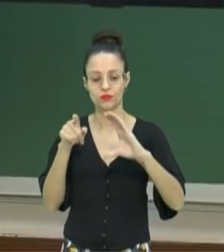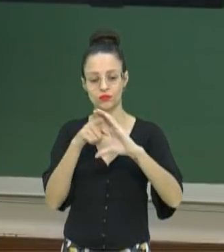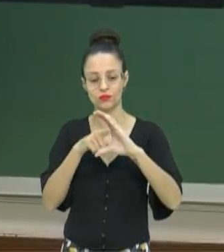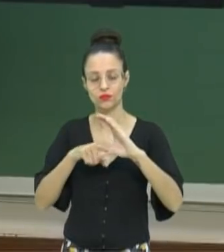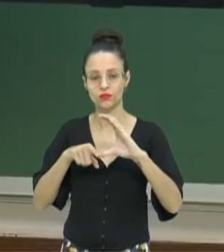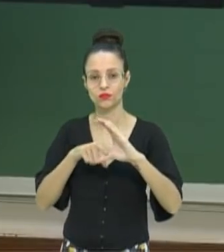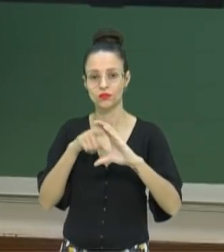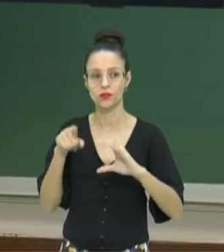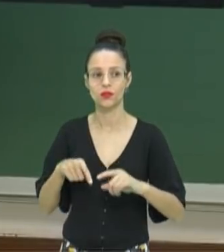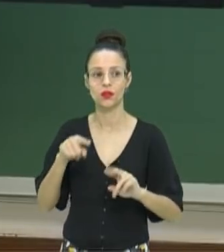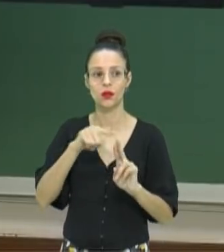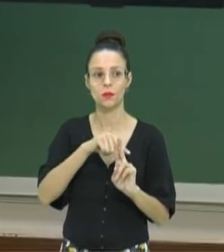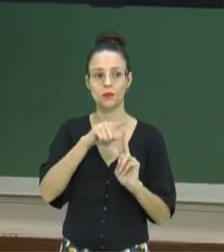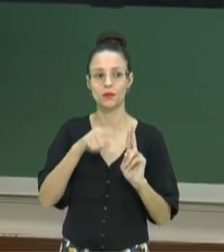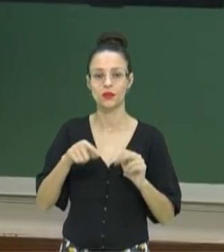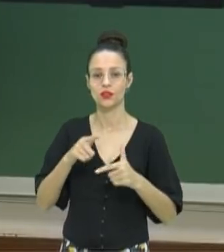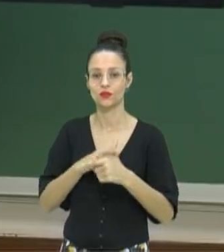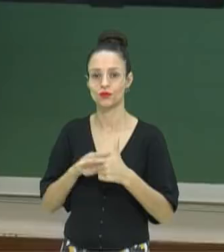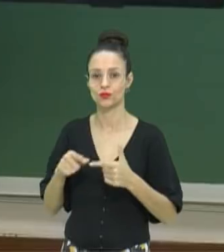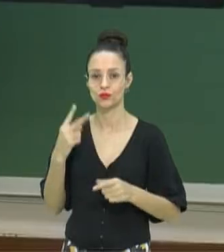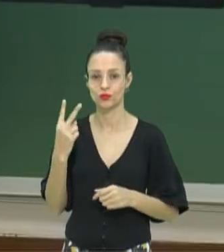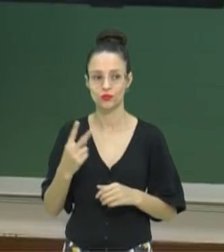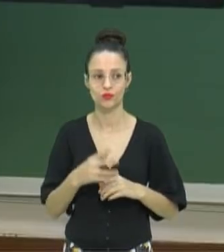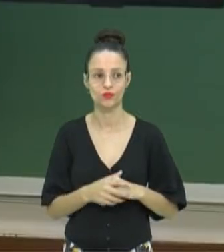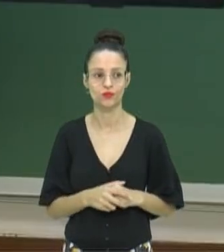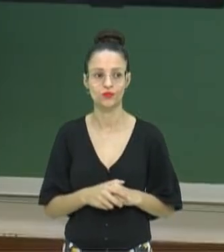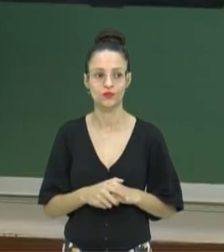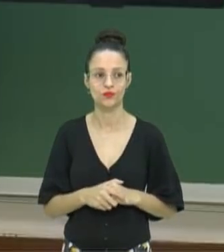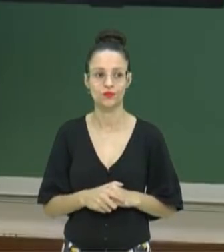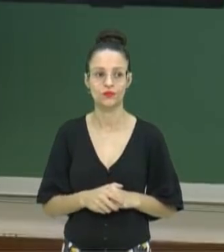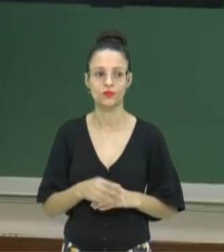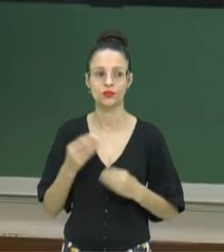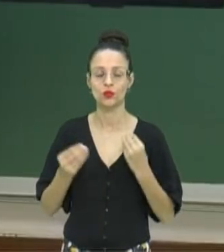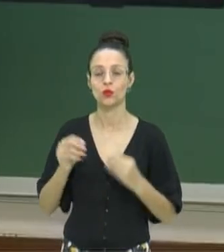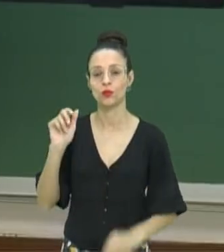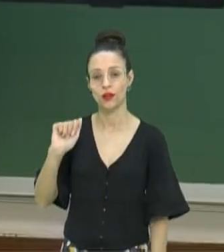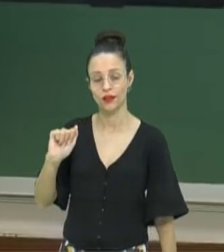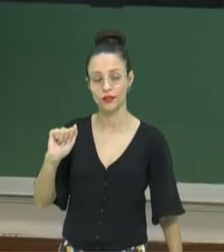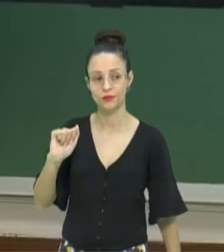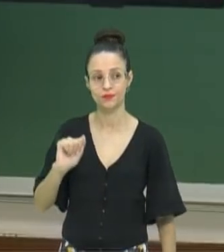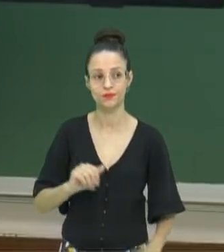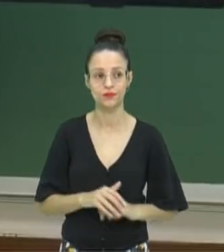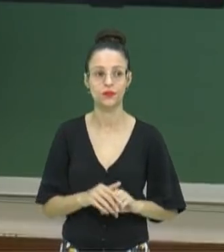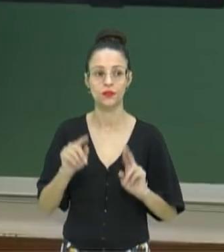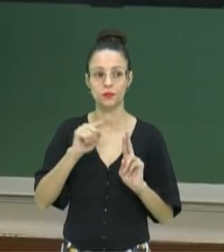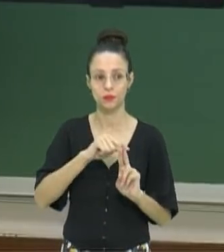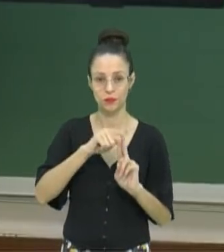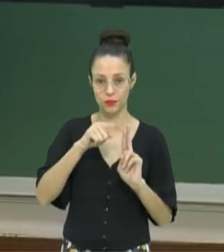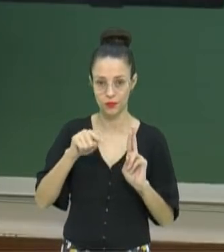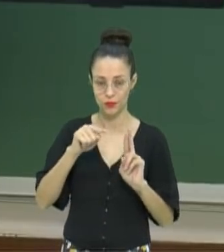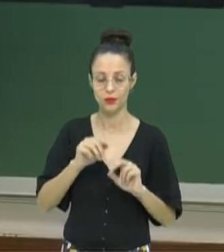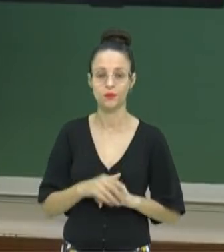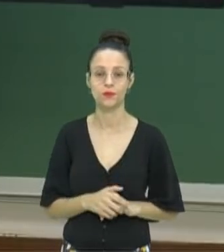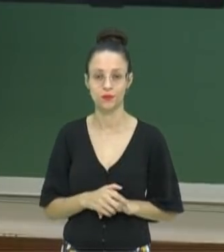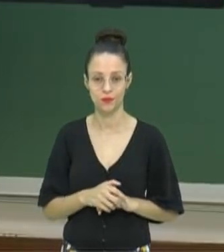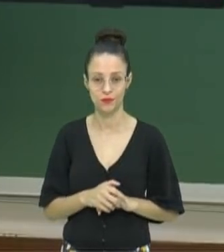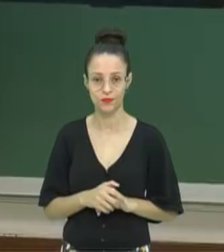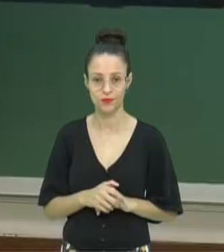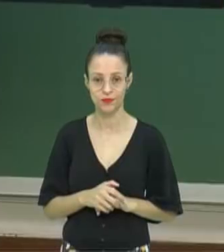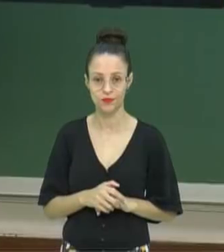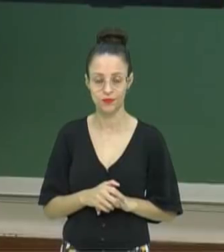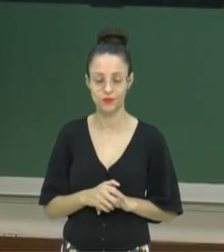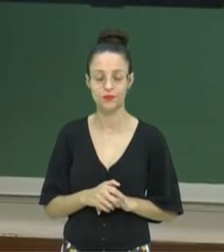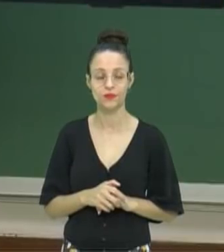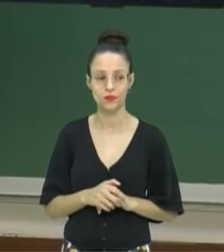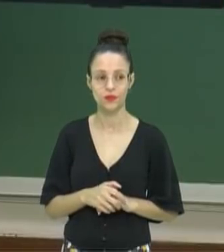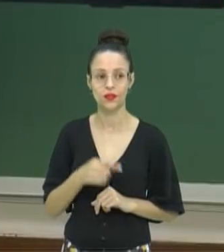π sobre 2, ok? Então, como é que vai ficar a área? π, que é a área que a gente calculou